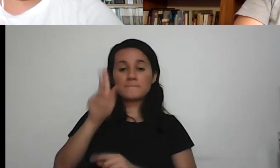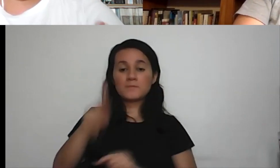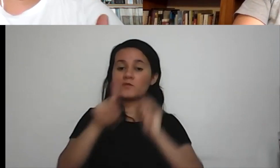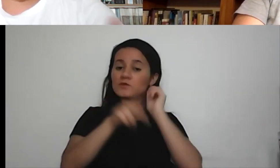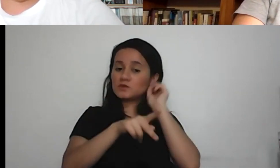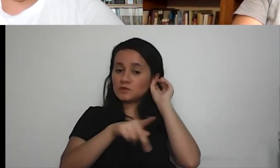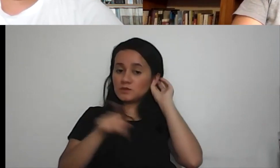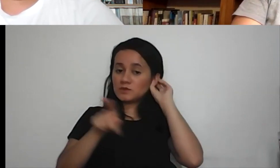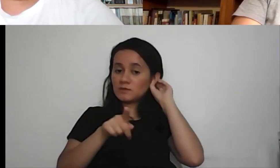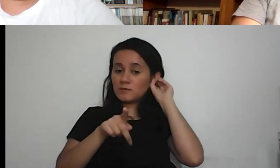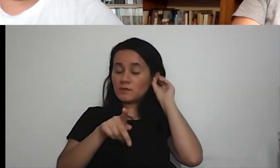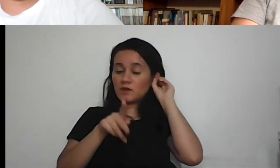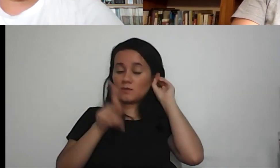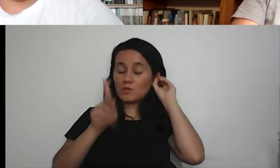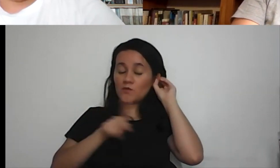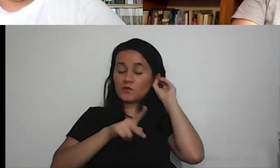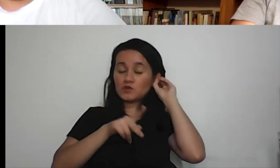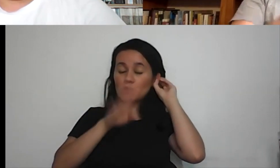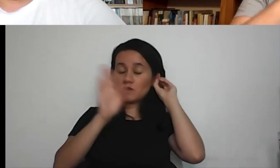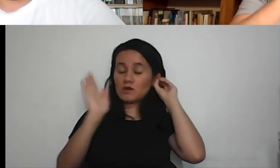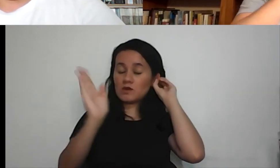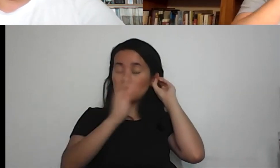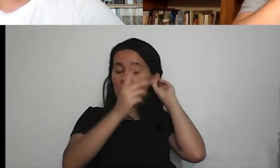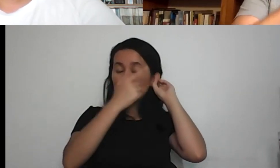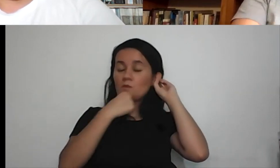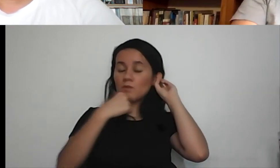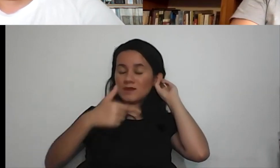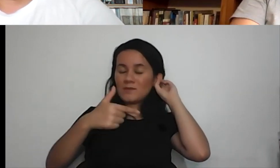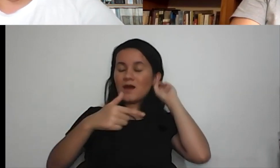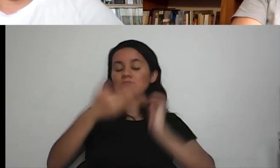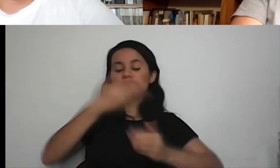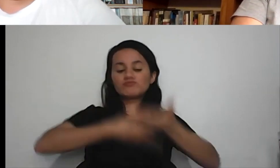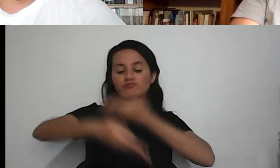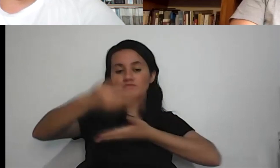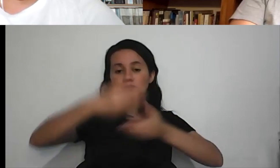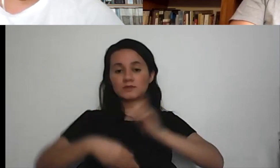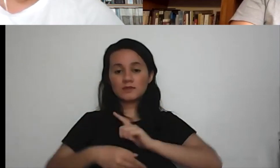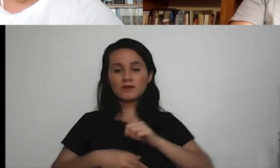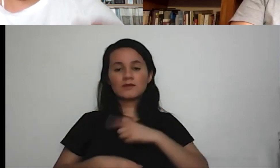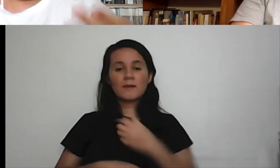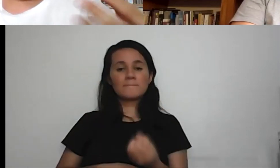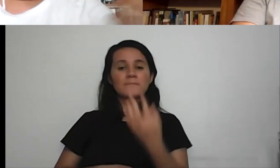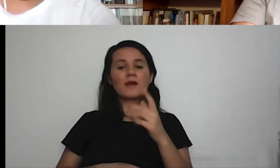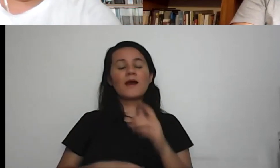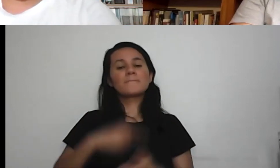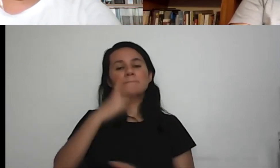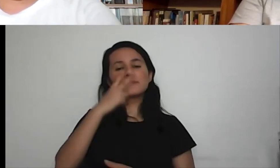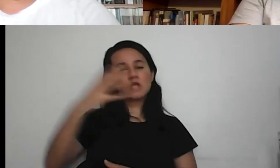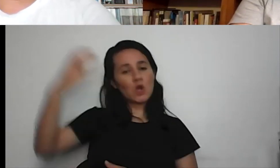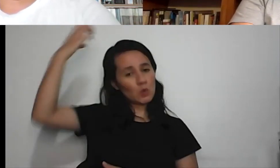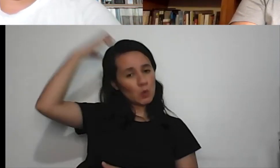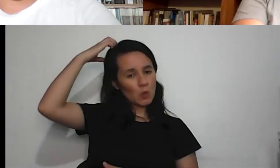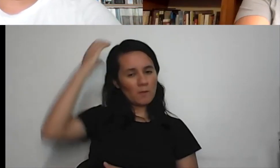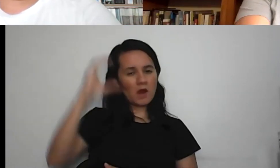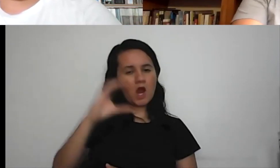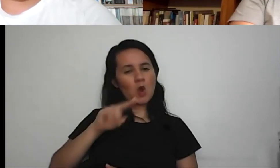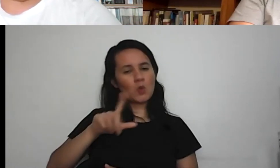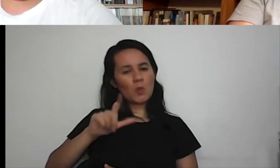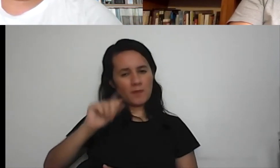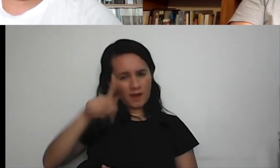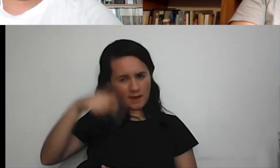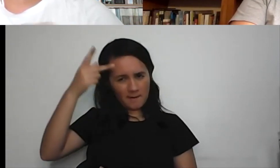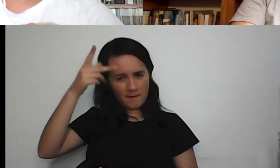interação entre o professor e o bibliotecário, né? E assim, até surgiu a palavra aqui, culpa, né? Se a culpa é dos profissionais da biblioteca,